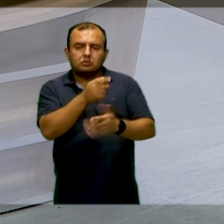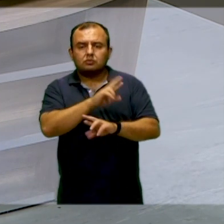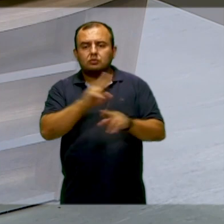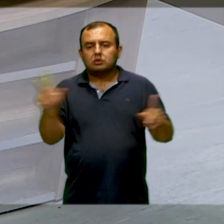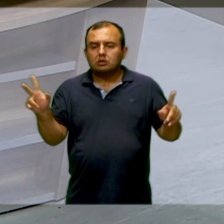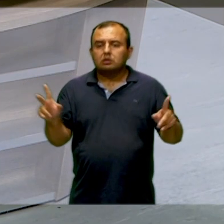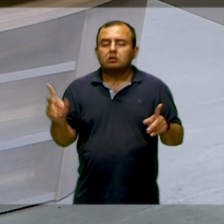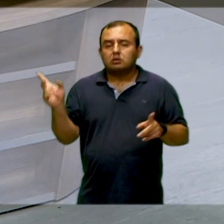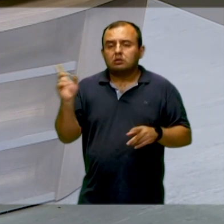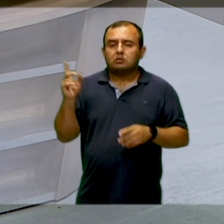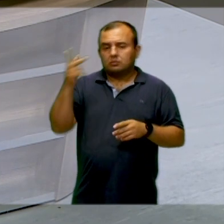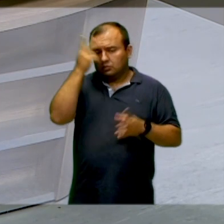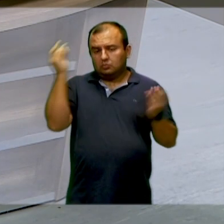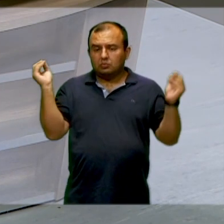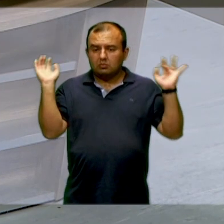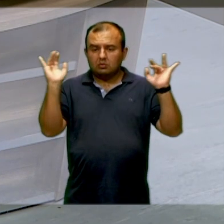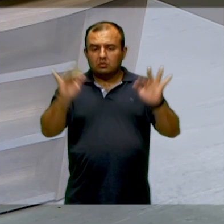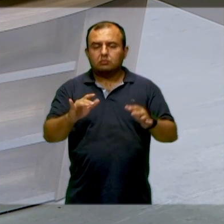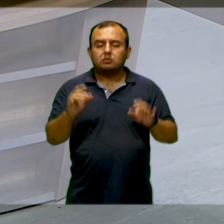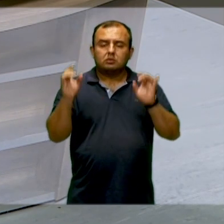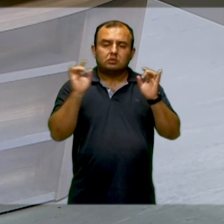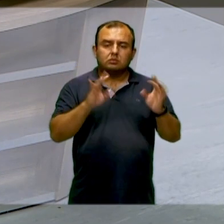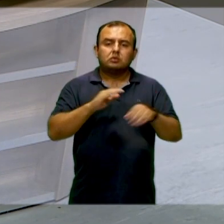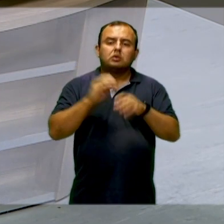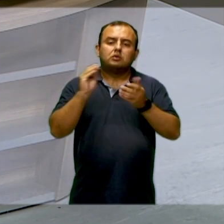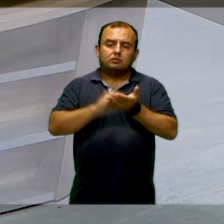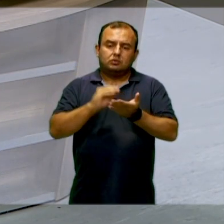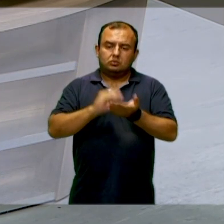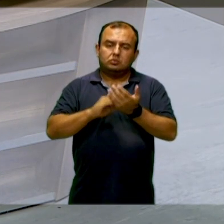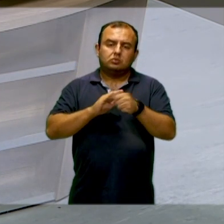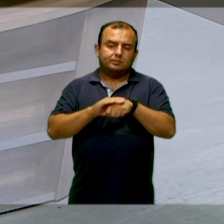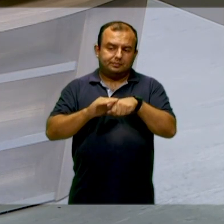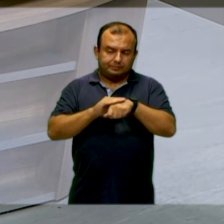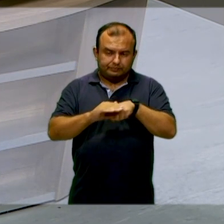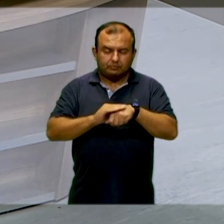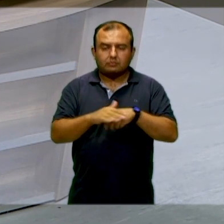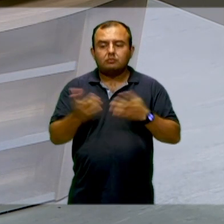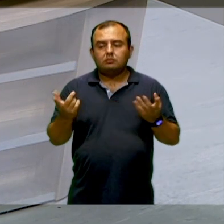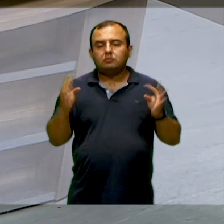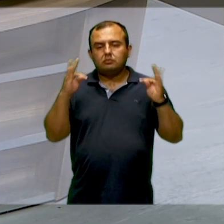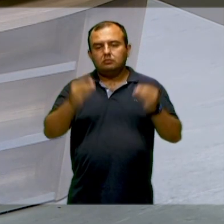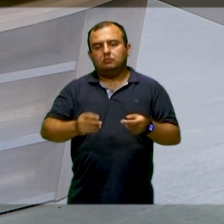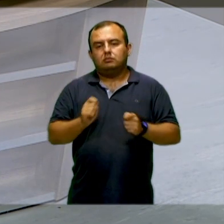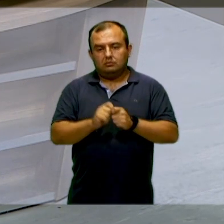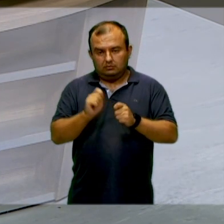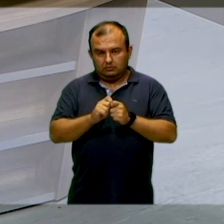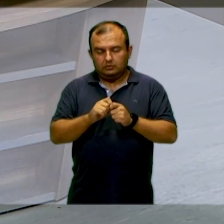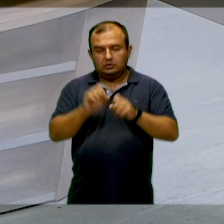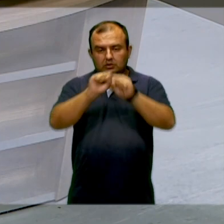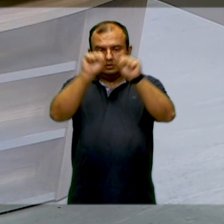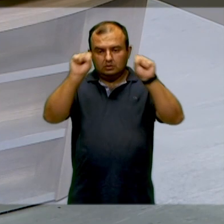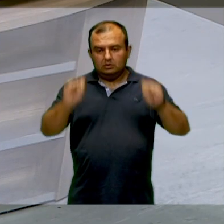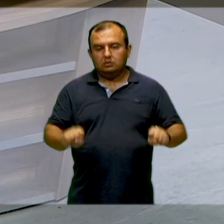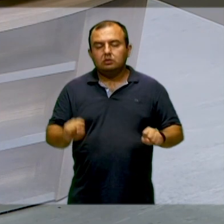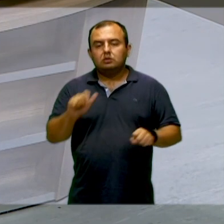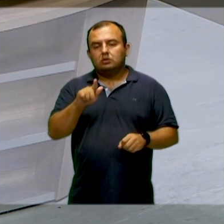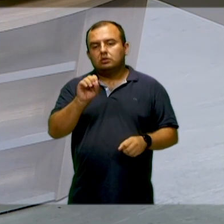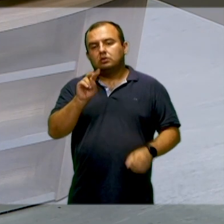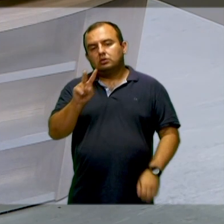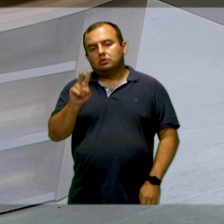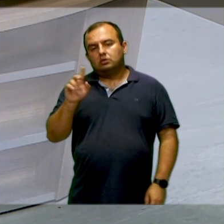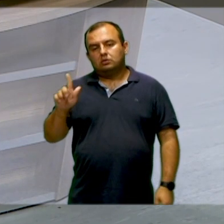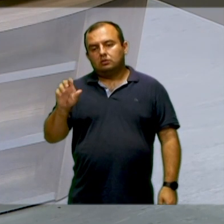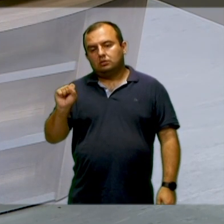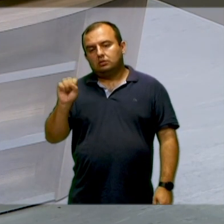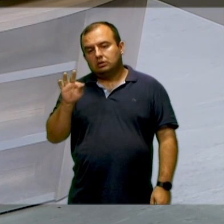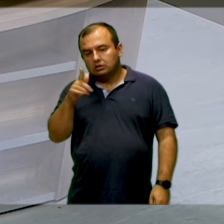conversou, muita gente depois veio prestar conta, faltou era conversar mesmo. Então, isso tudo a gente fez e nesse sistema de GovGestão a gente vai informatizar de